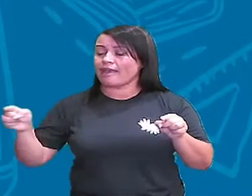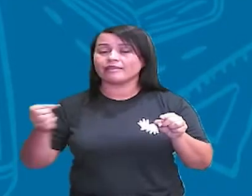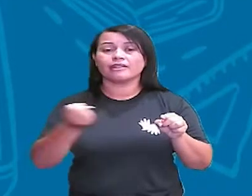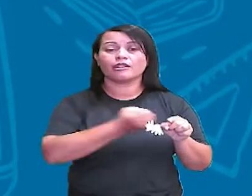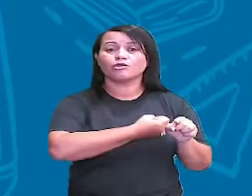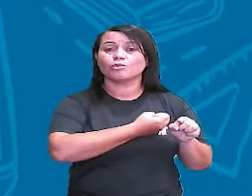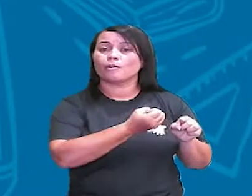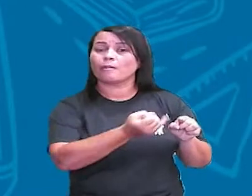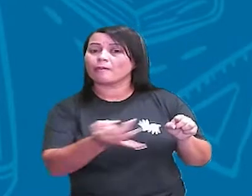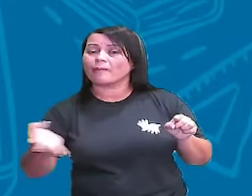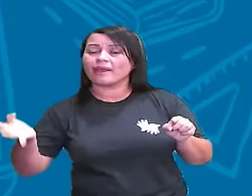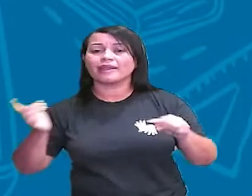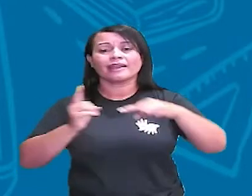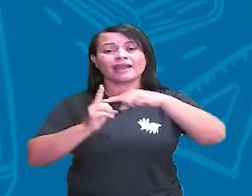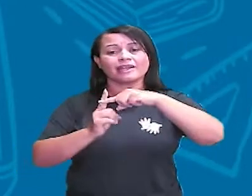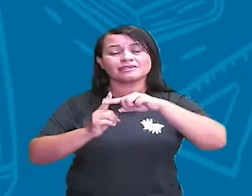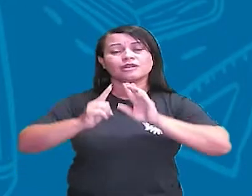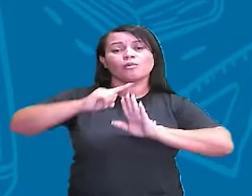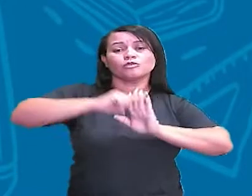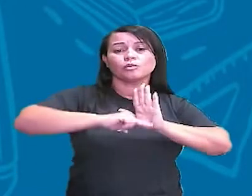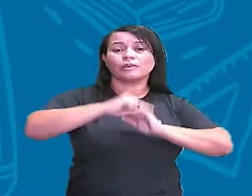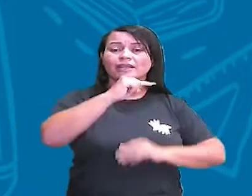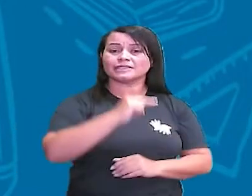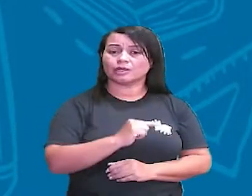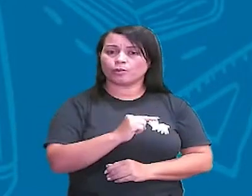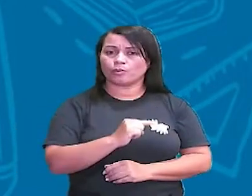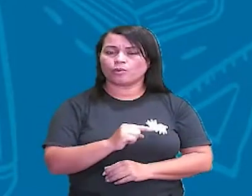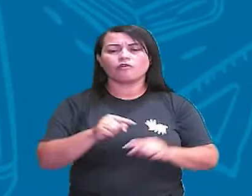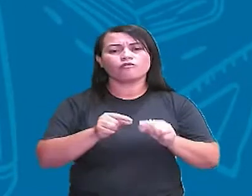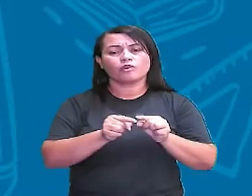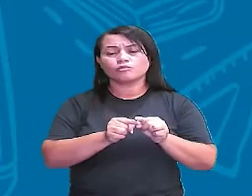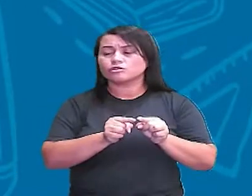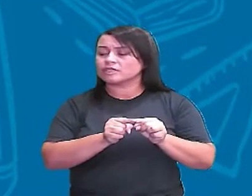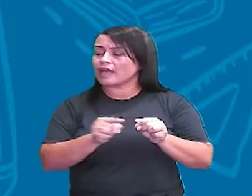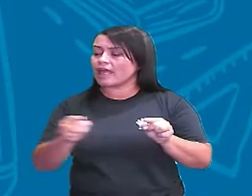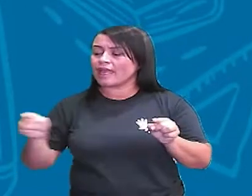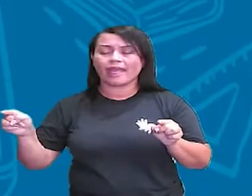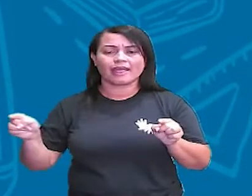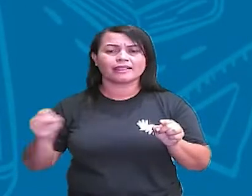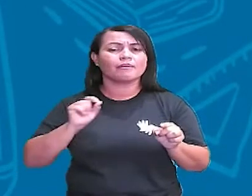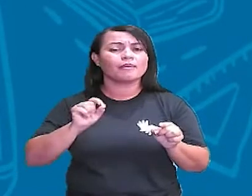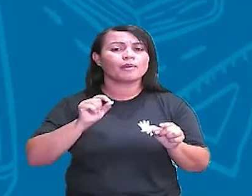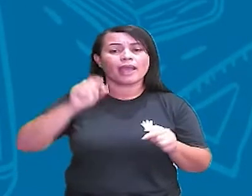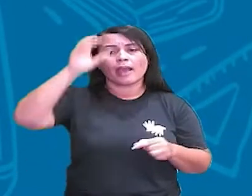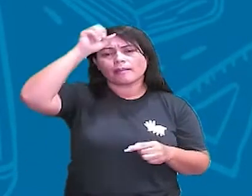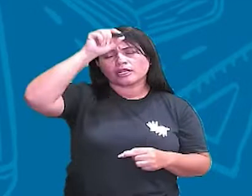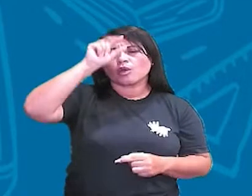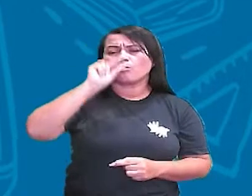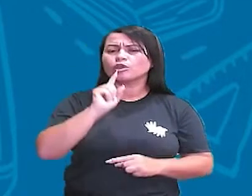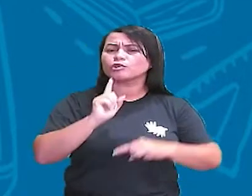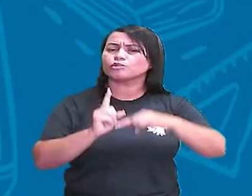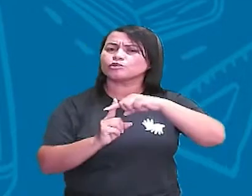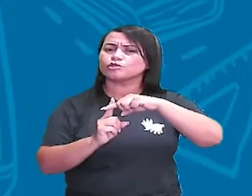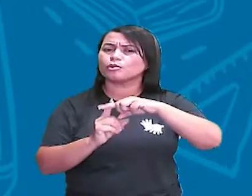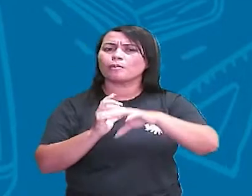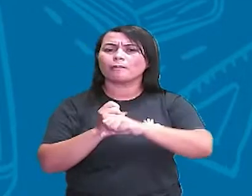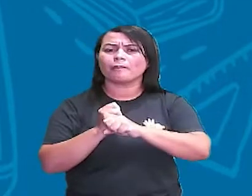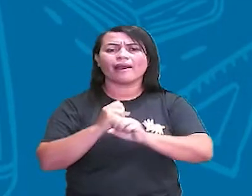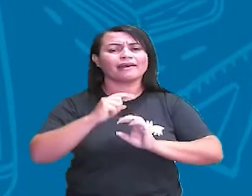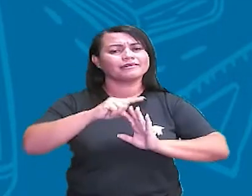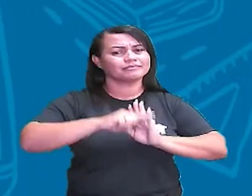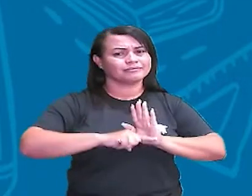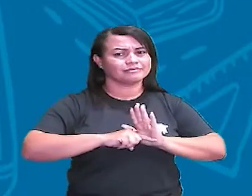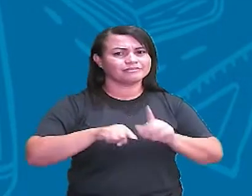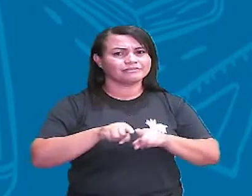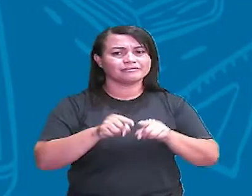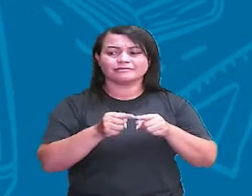a adição e a subtração. A gente vai usar a reta numérica para aprender um pouquinho de adição e subtração na